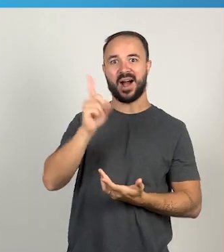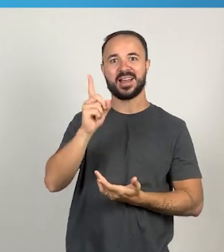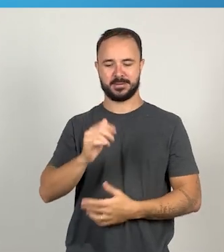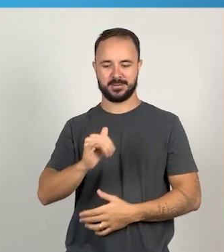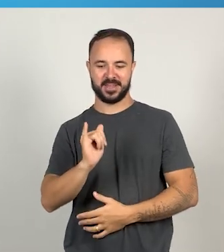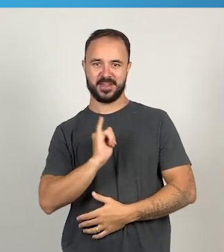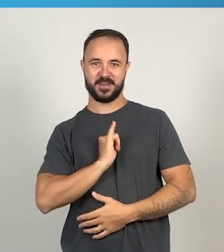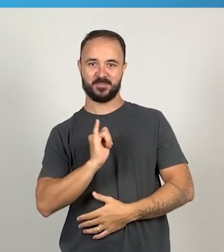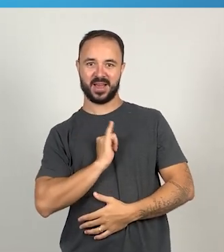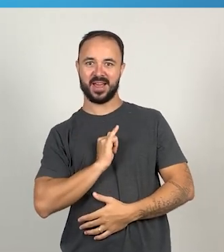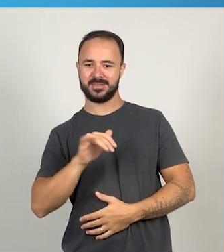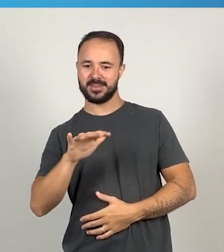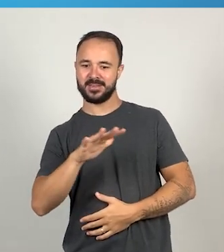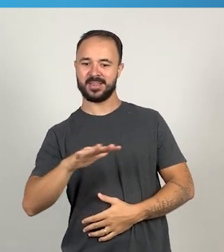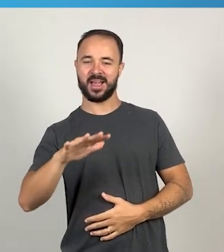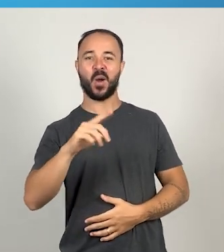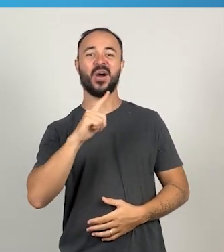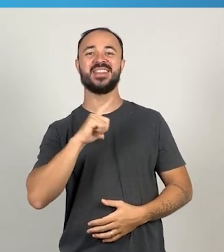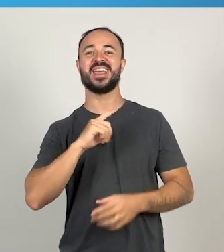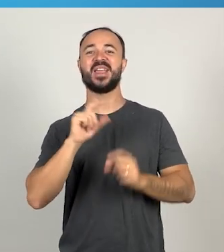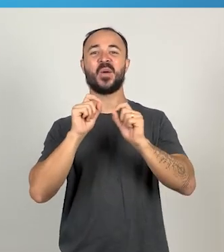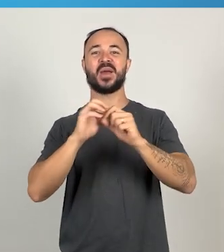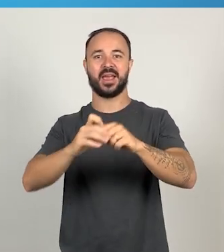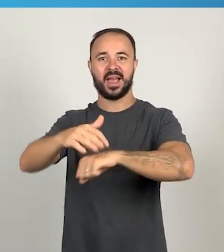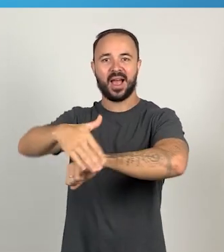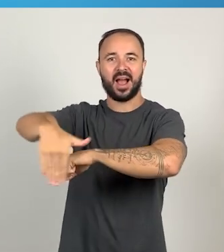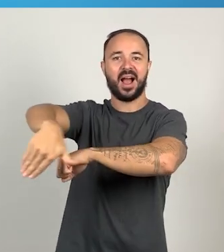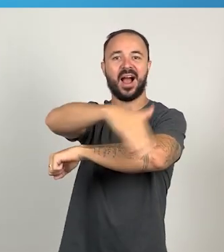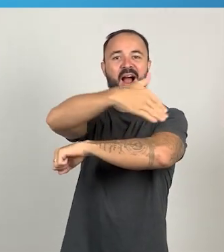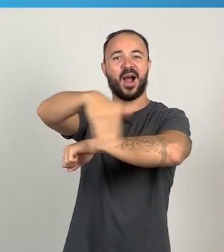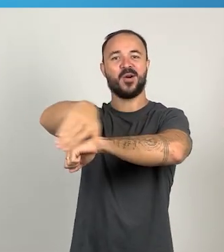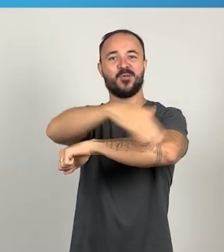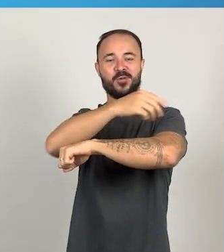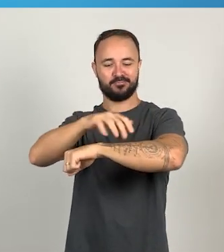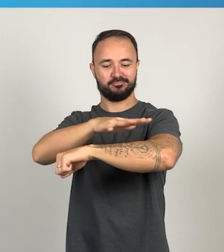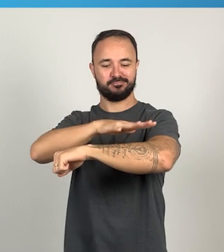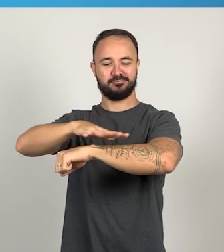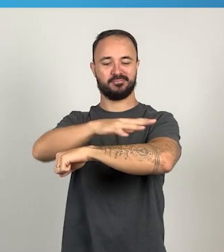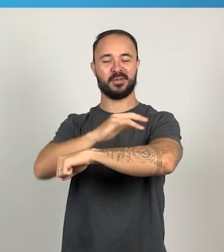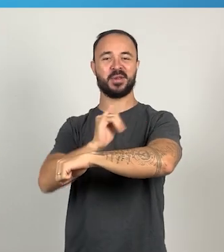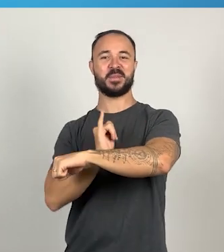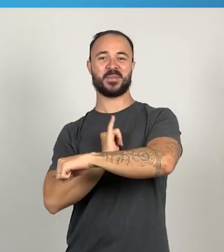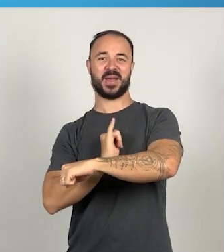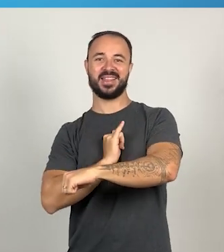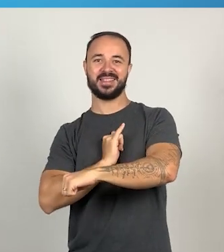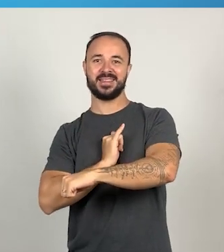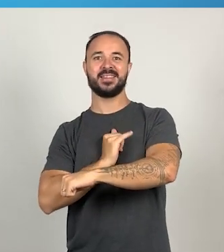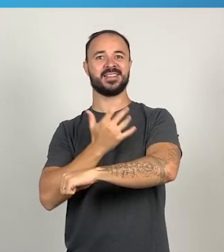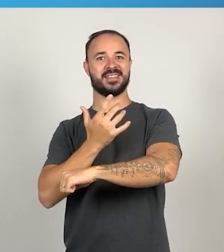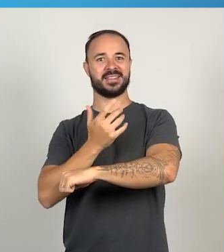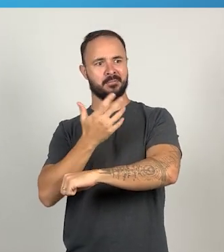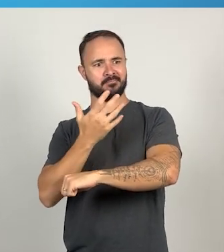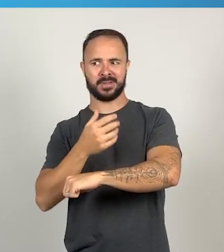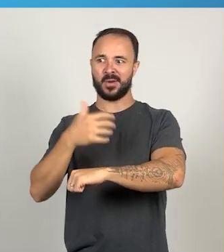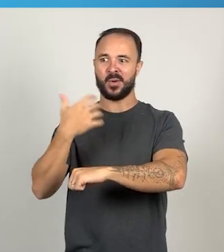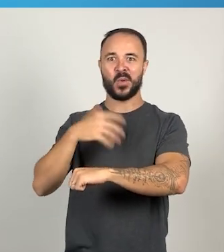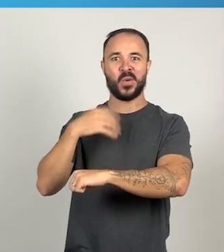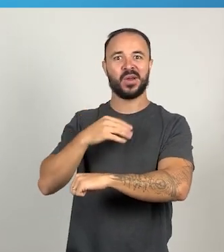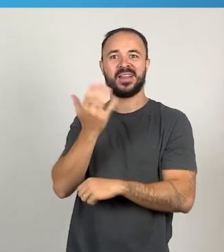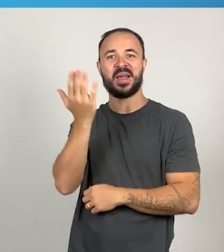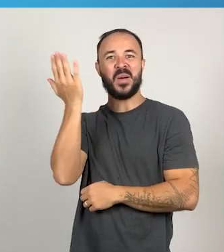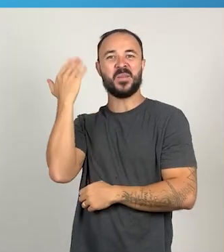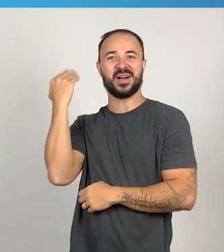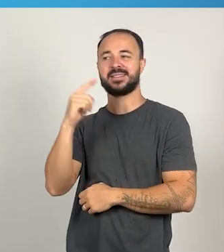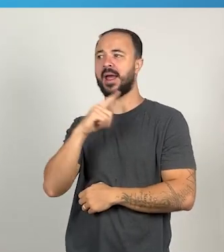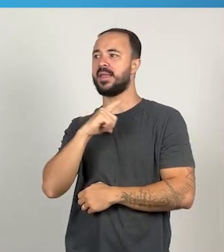está, né, uma das cidades que passa por essa rodovia. E quando ela é criada, pessoal, há um